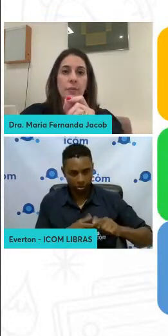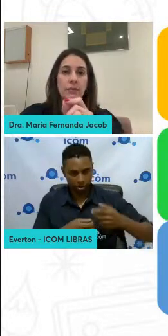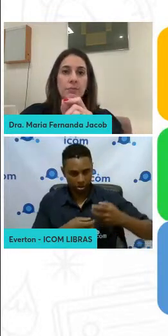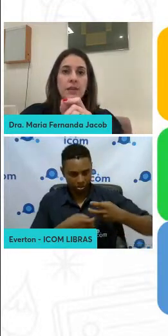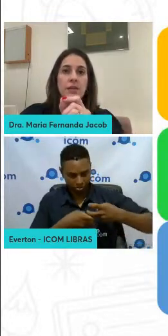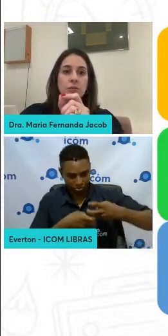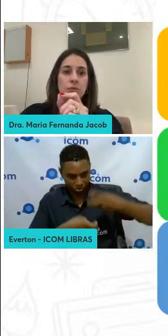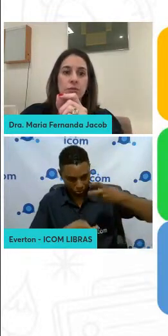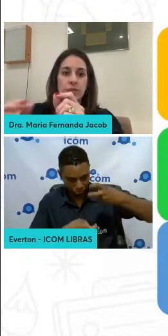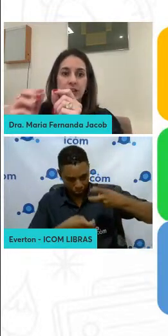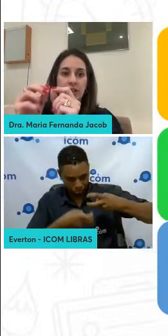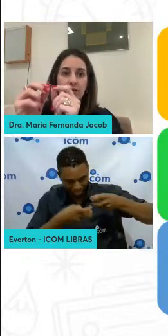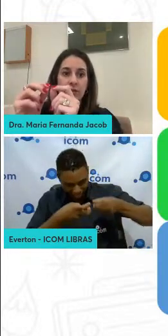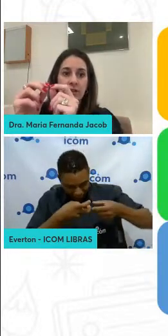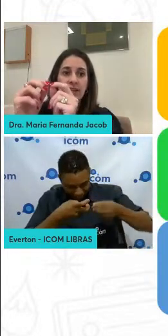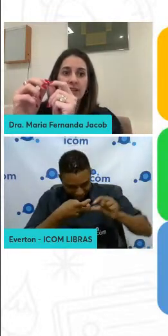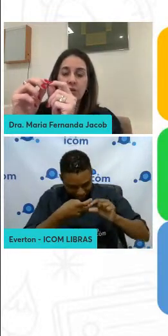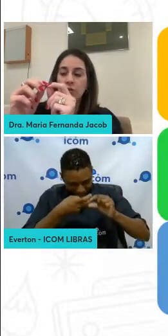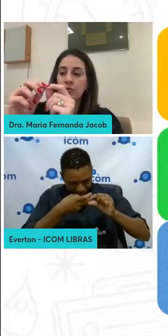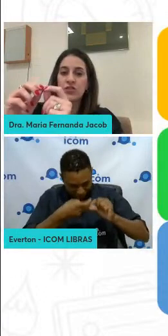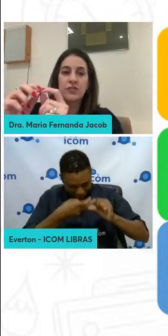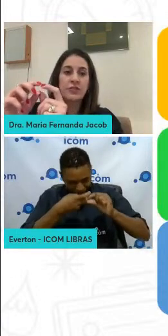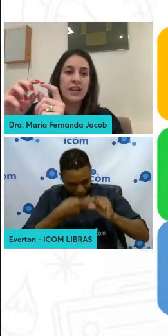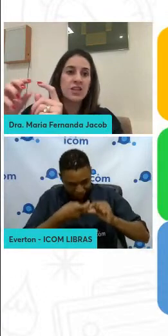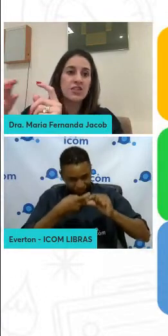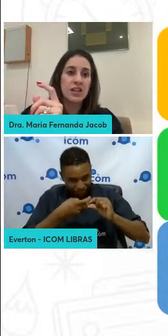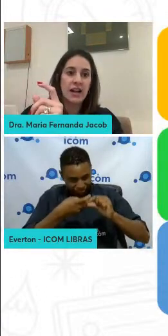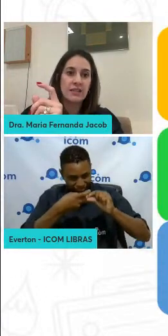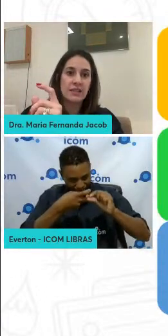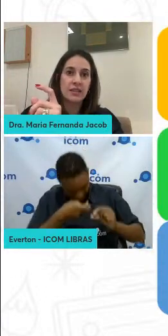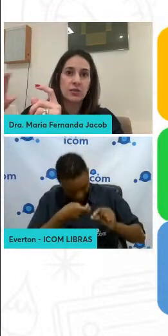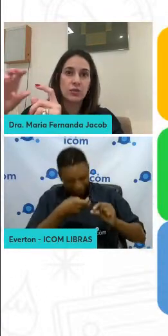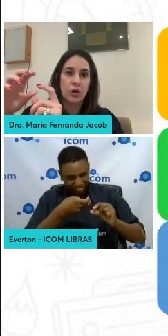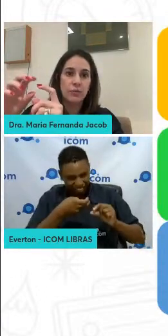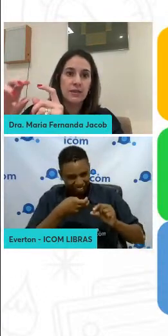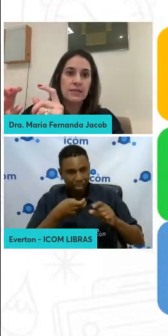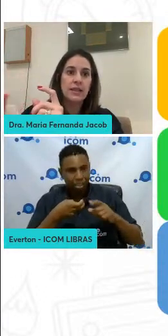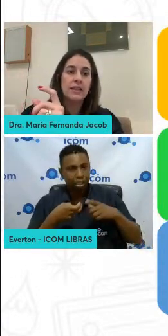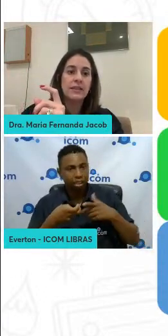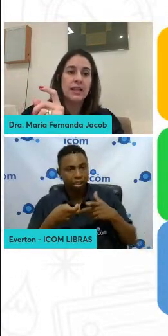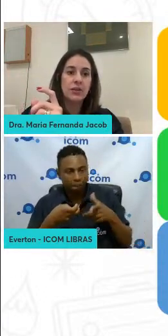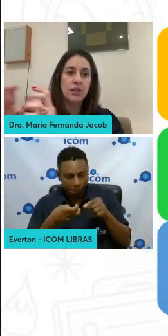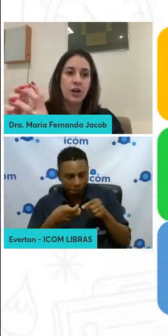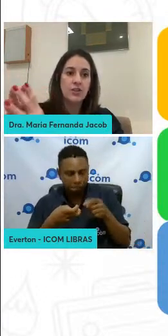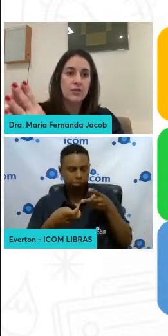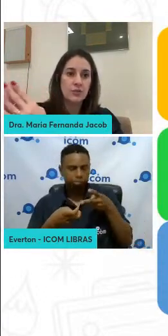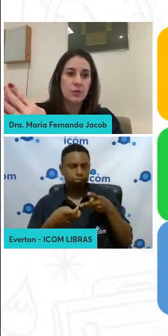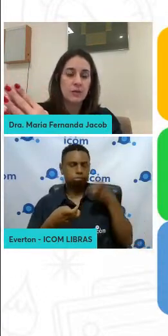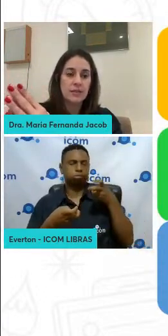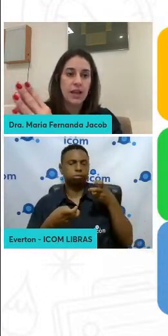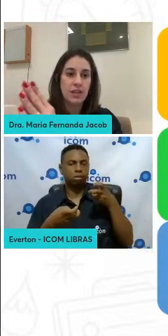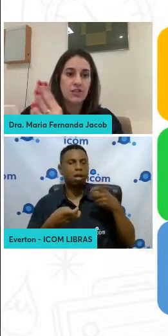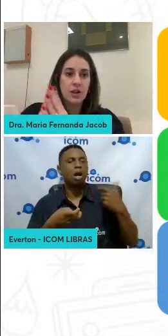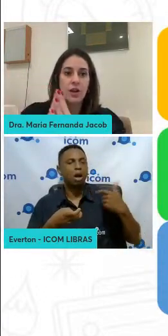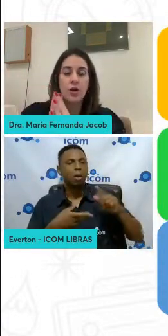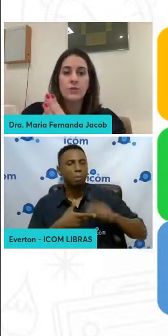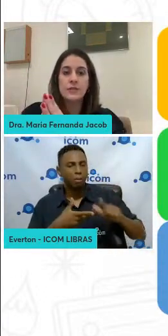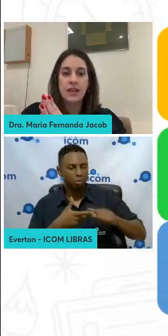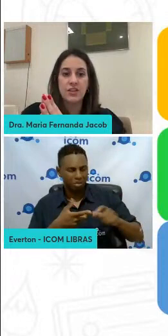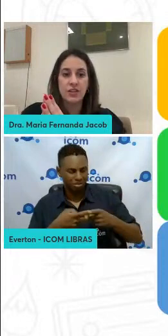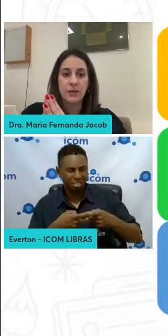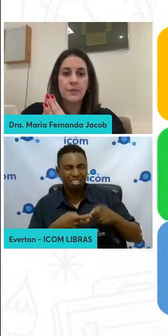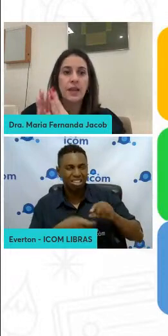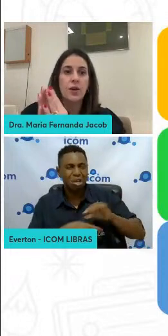realmente comprimiu um nervo e eu estou de frente a sintomas neurológicos no meu paciente.